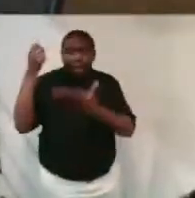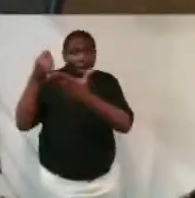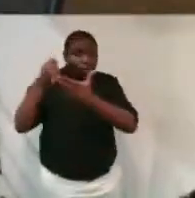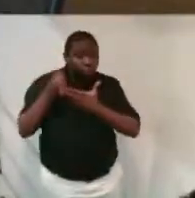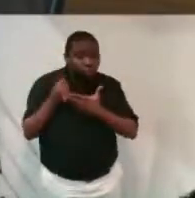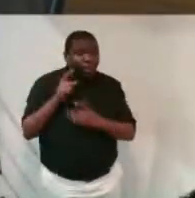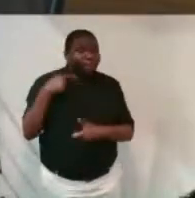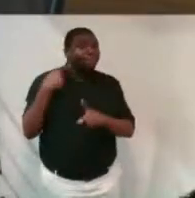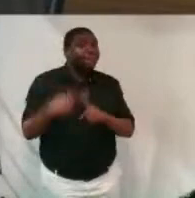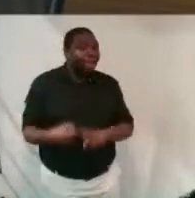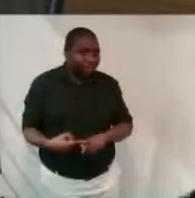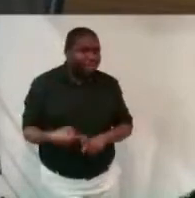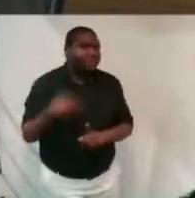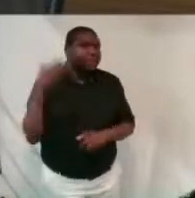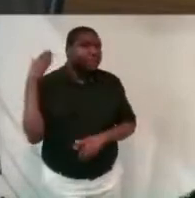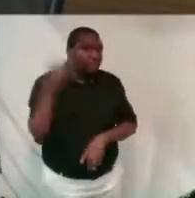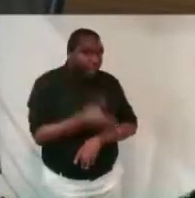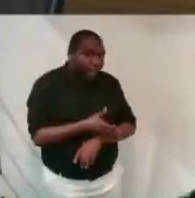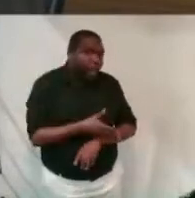mais diretamente,